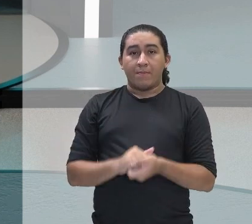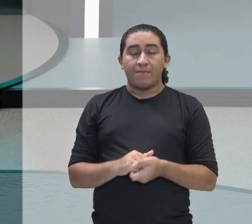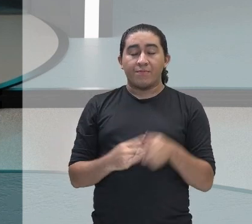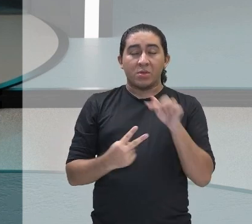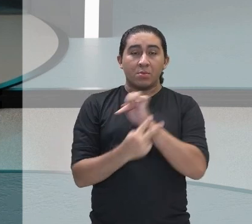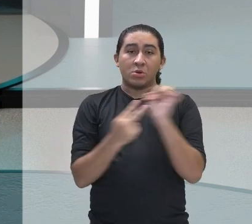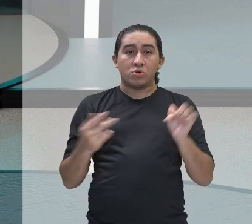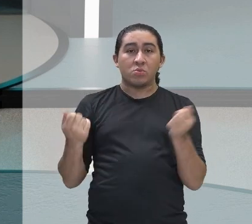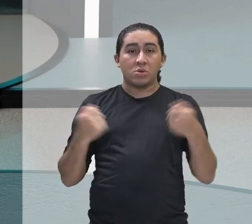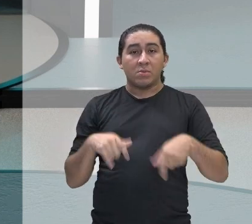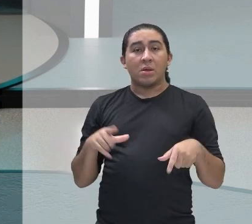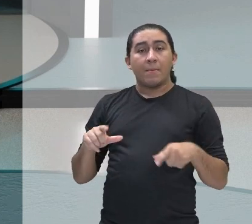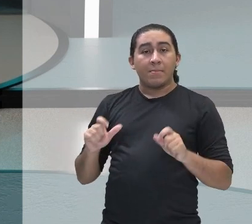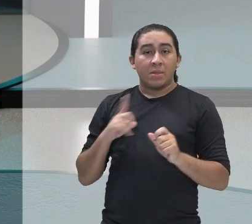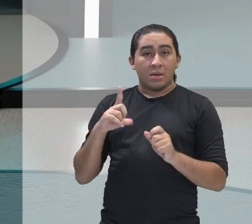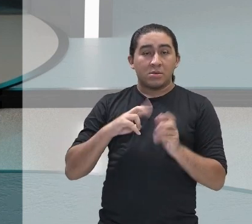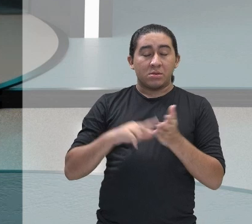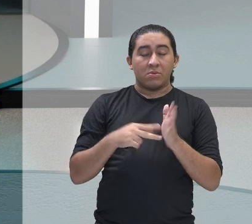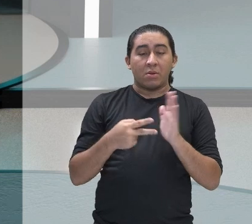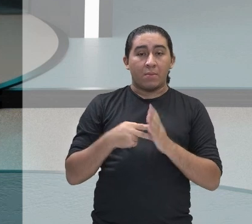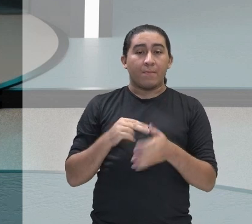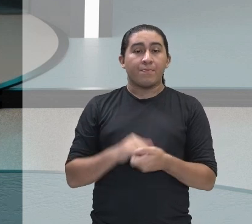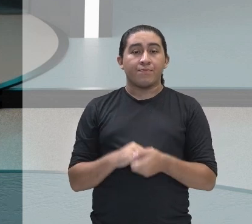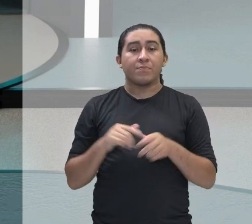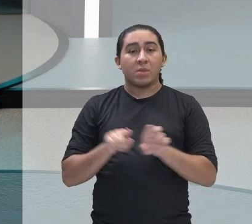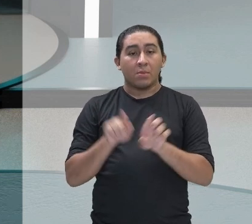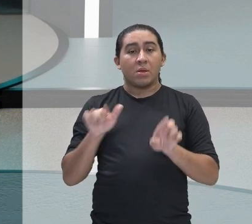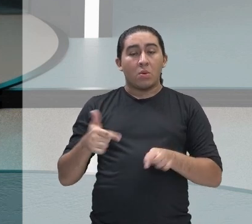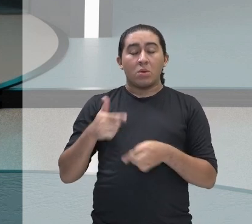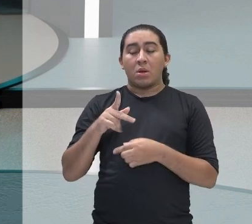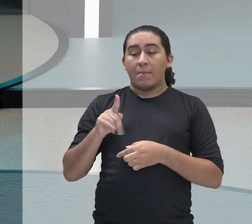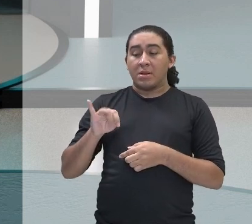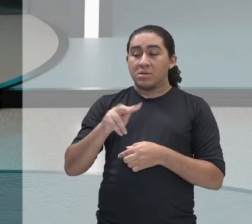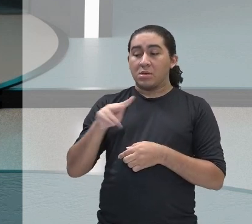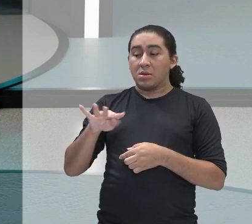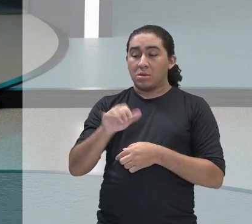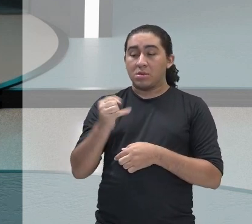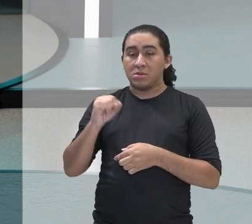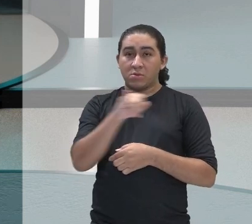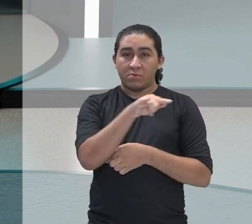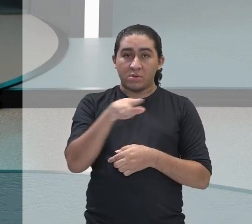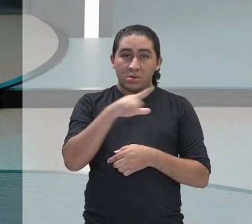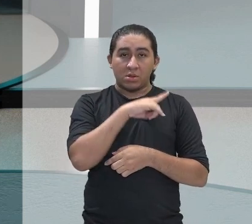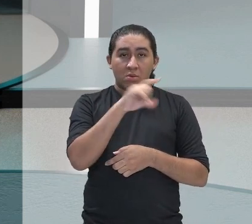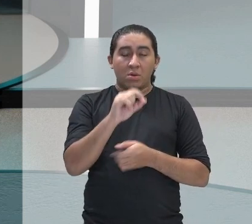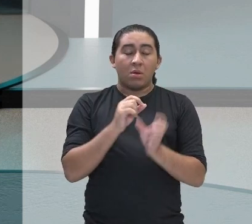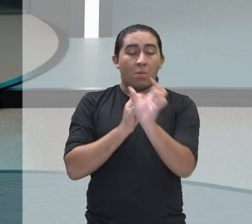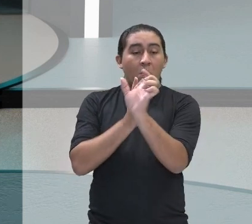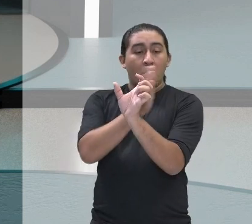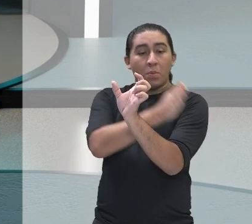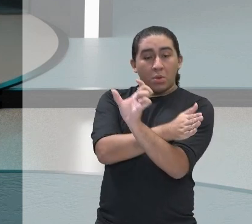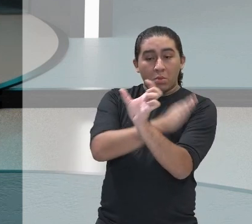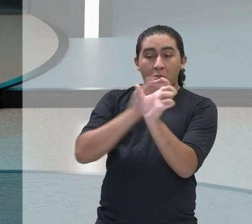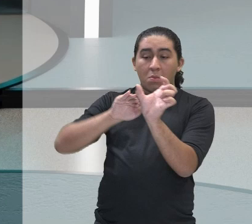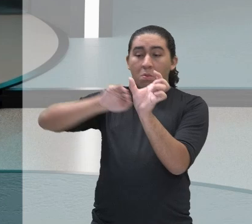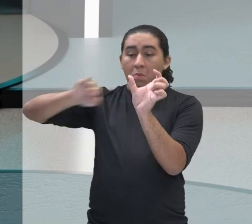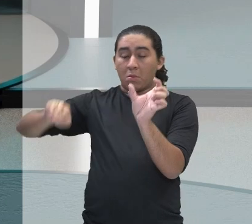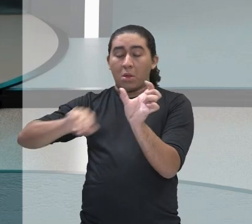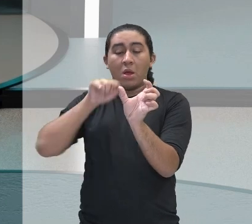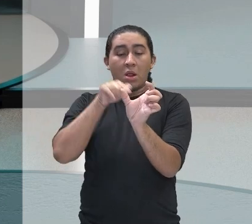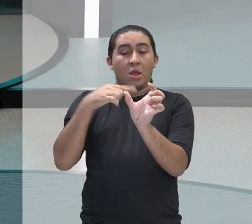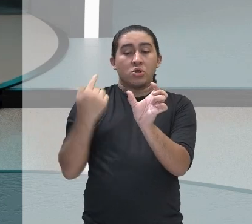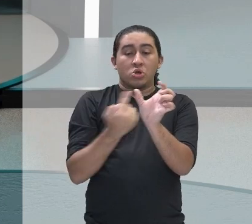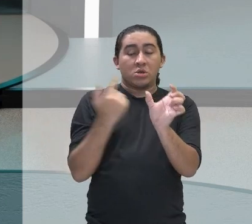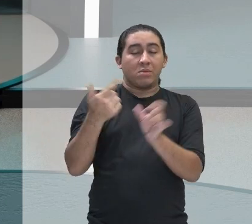que ter sentido. Já na parassintética, não. Se você tirar prefixo ou o sufixo, ela